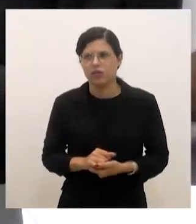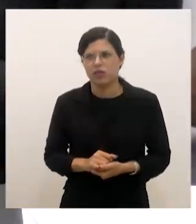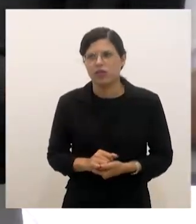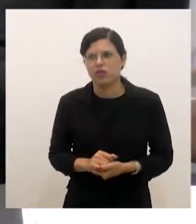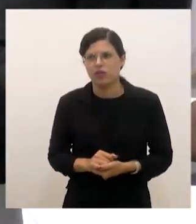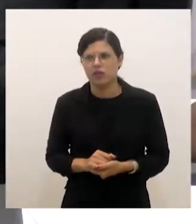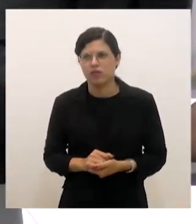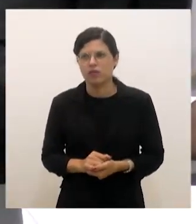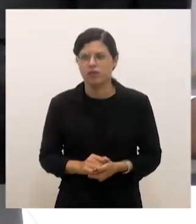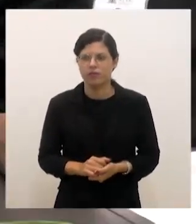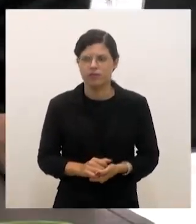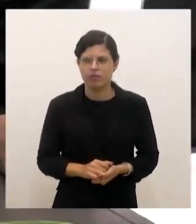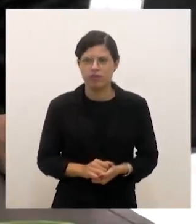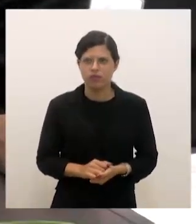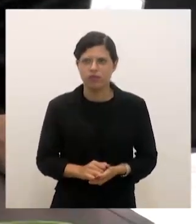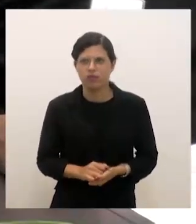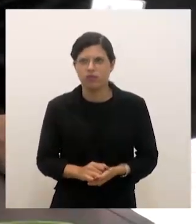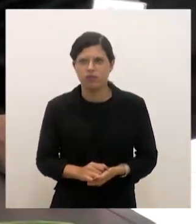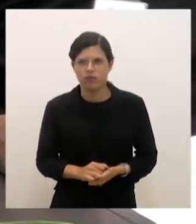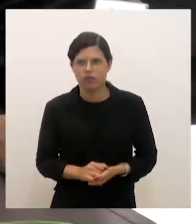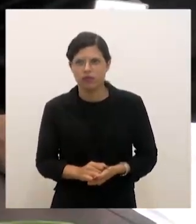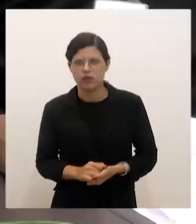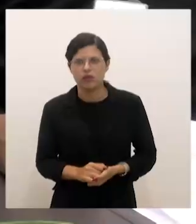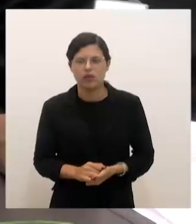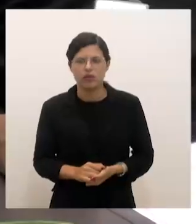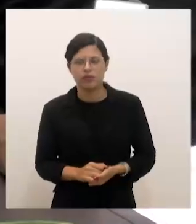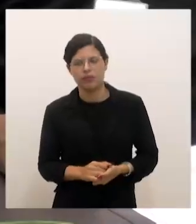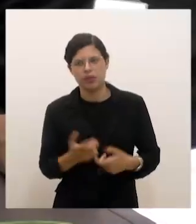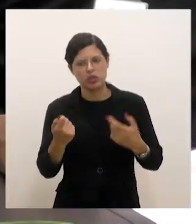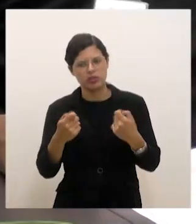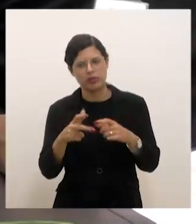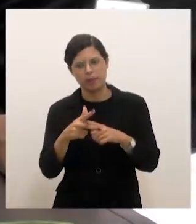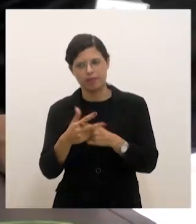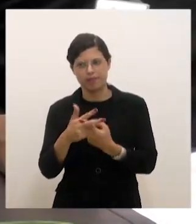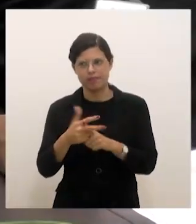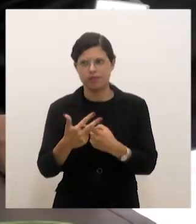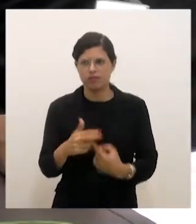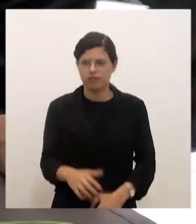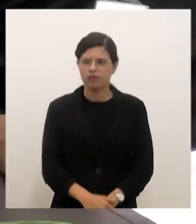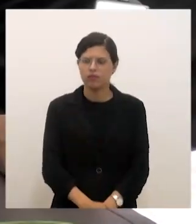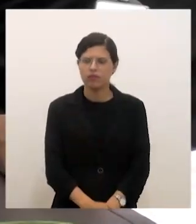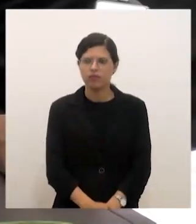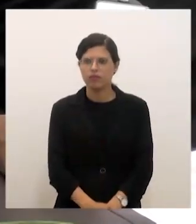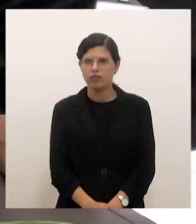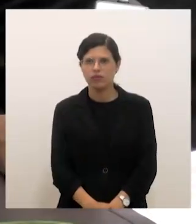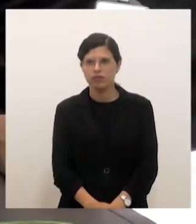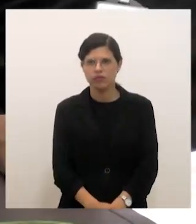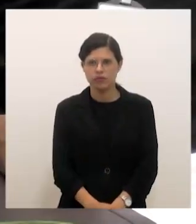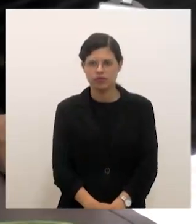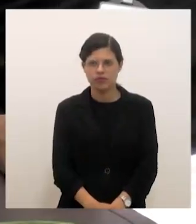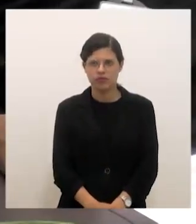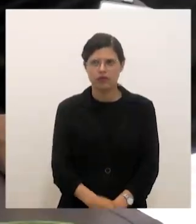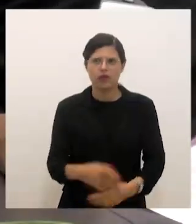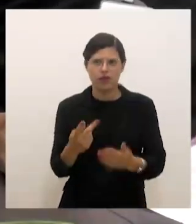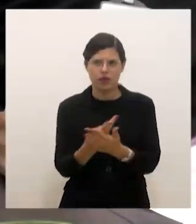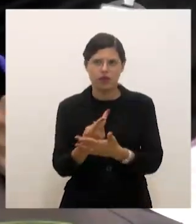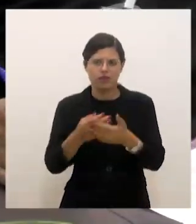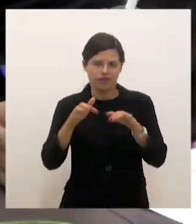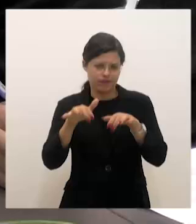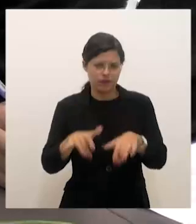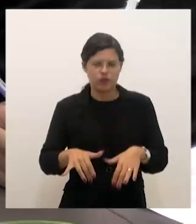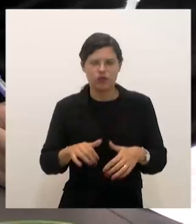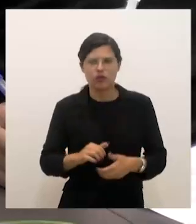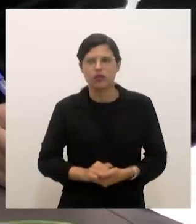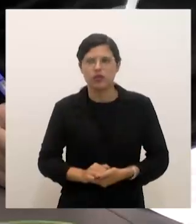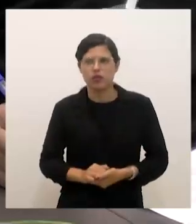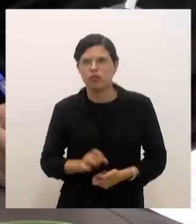Eu acho que era deslocamento e ficou descolamento. Descolamento. Né? Descolamento. Isso é erro de Erro digitação. de digitação. Não, tá Mas